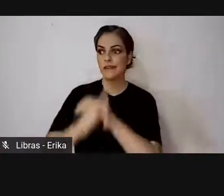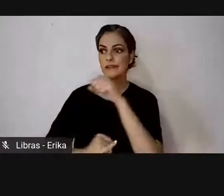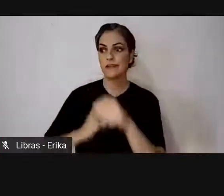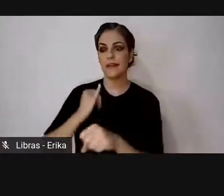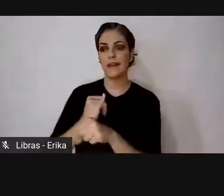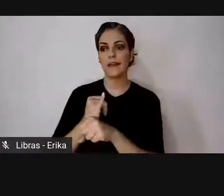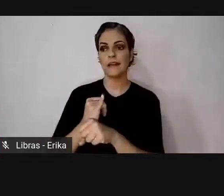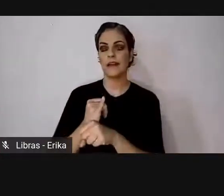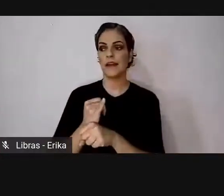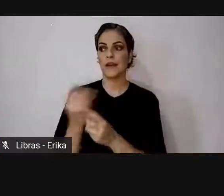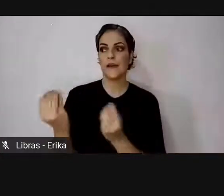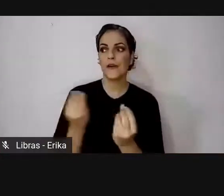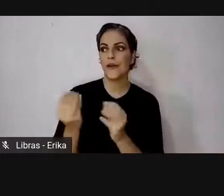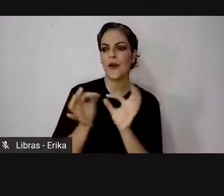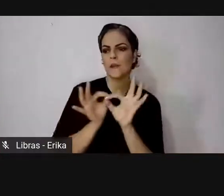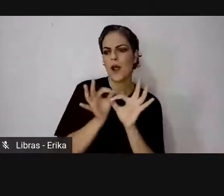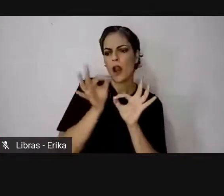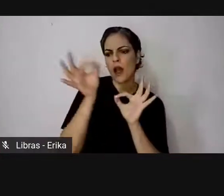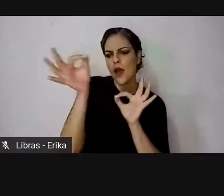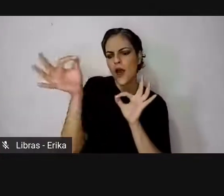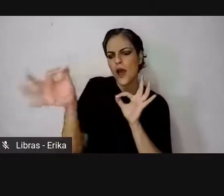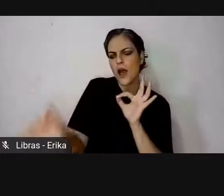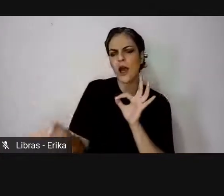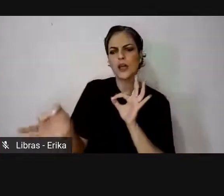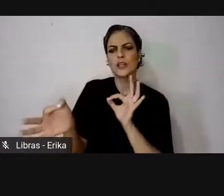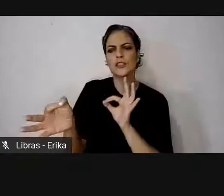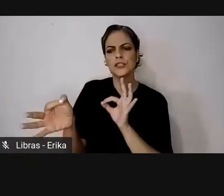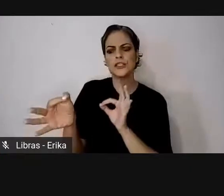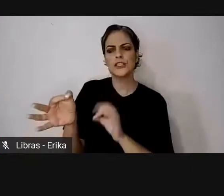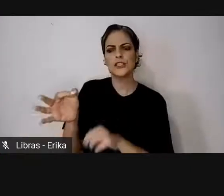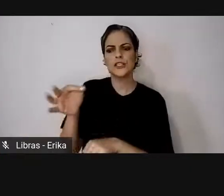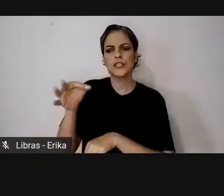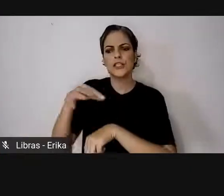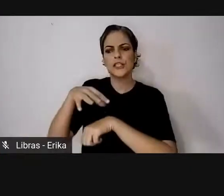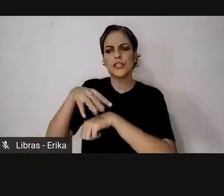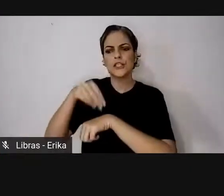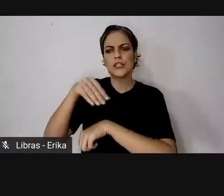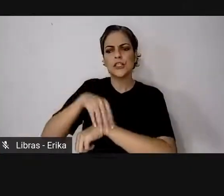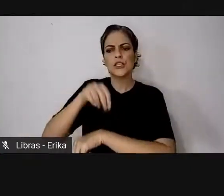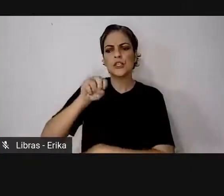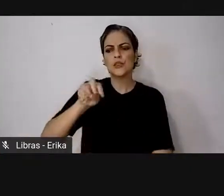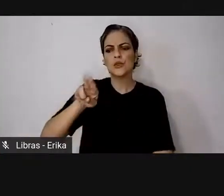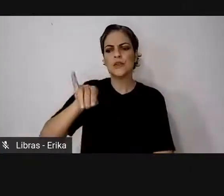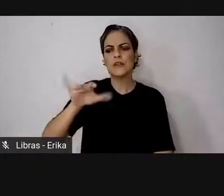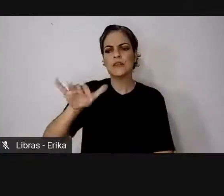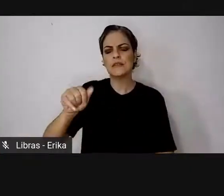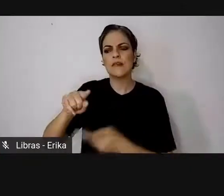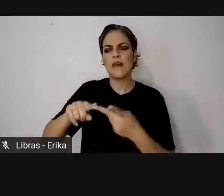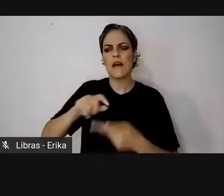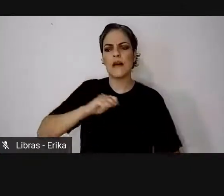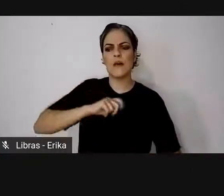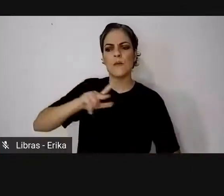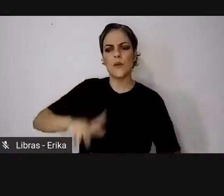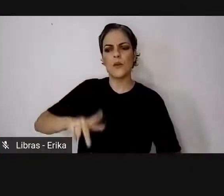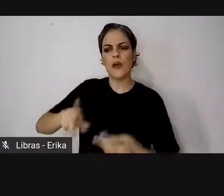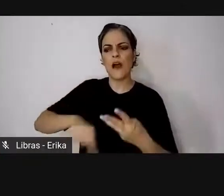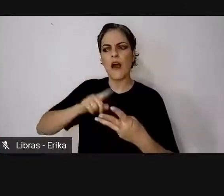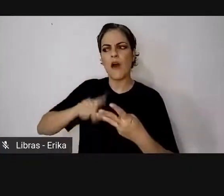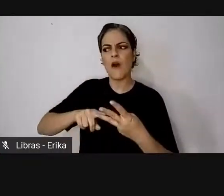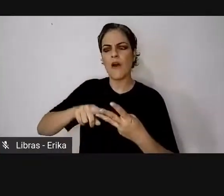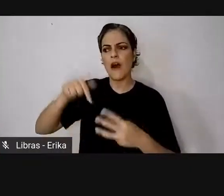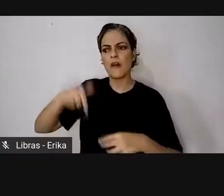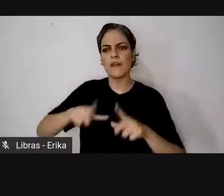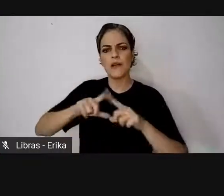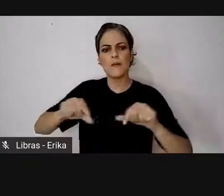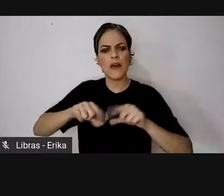Atlântico, lá em Genebra, na Suíça, uma outra em Lisboa, Portugal, tantas outras aqui em Brasília mesmo e em outros lugares